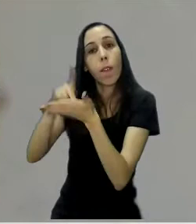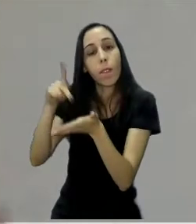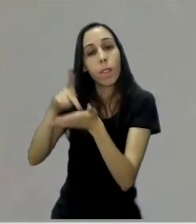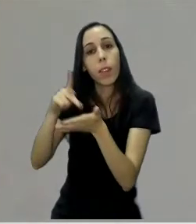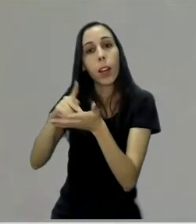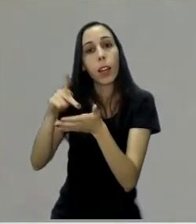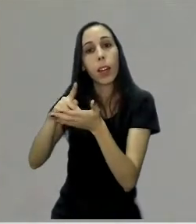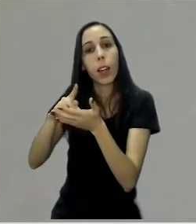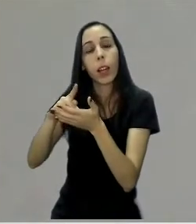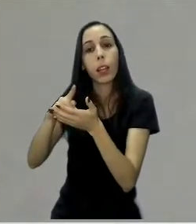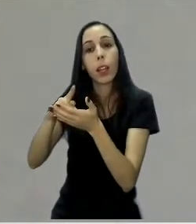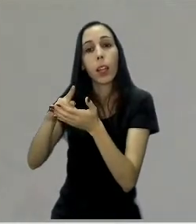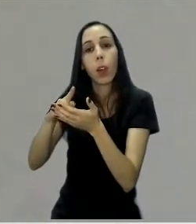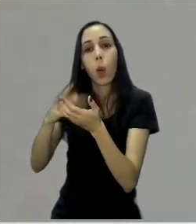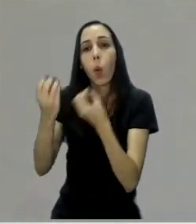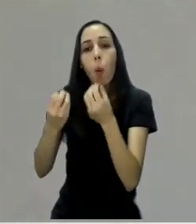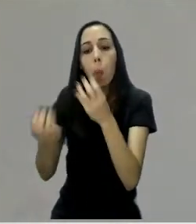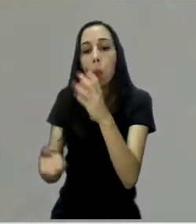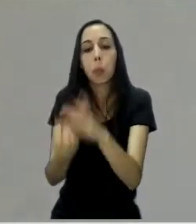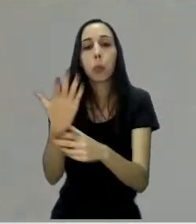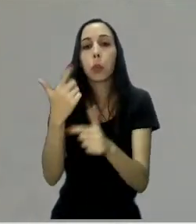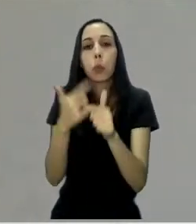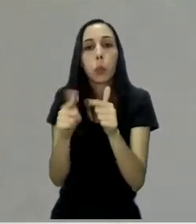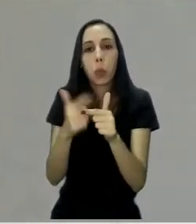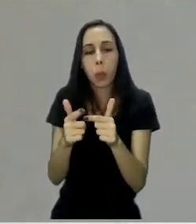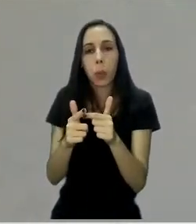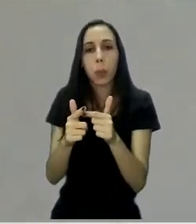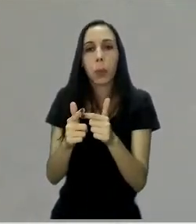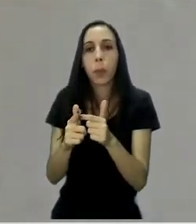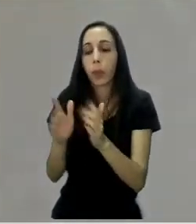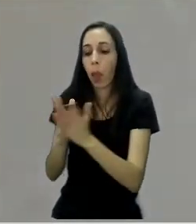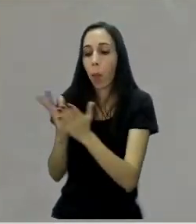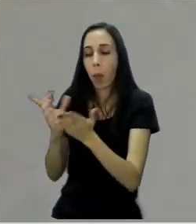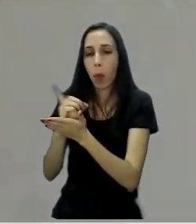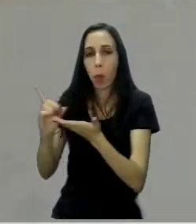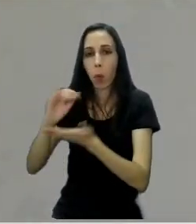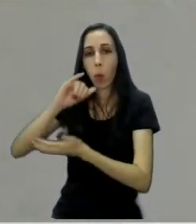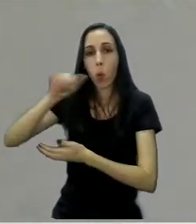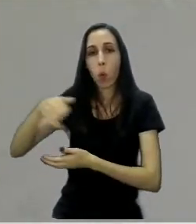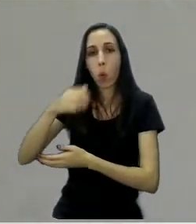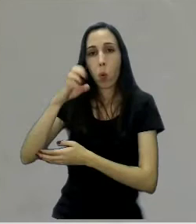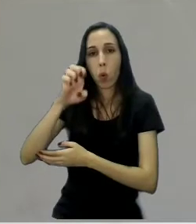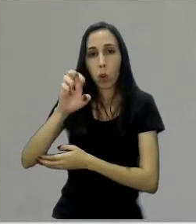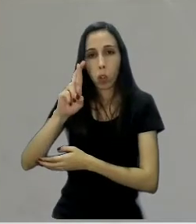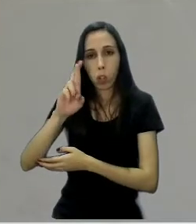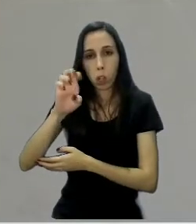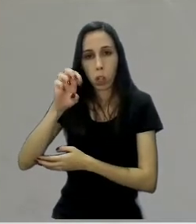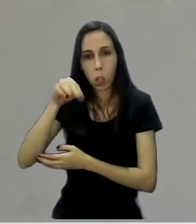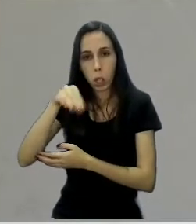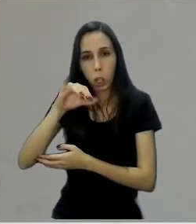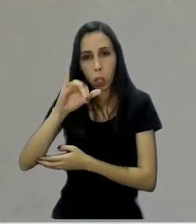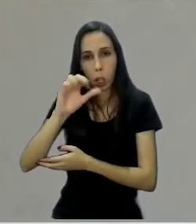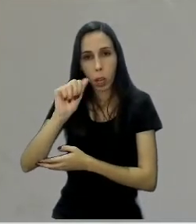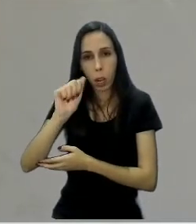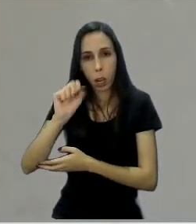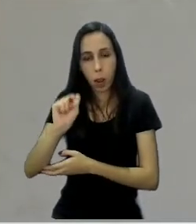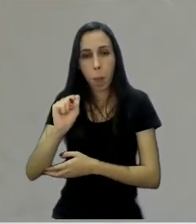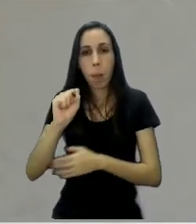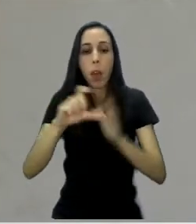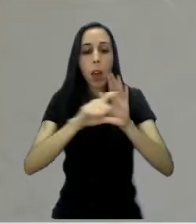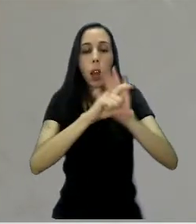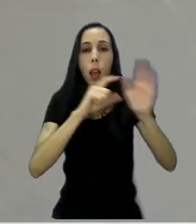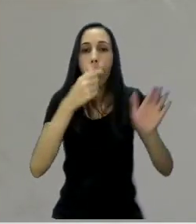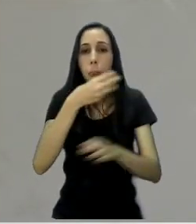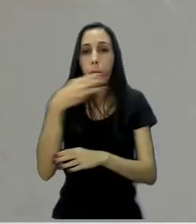nos mostra a verdadeira raiz dos problemas. Lá em Jeremias, profeta Jeremias,